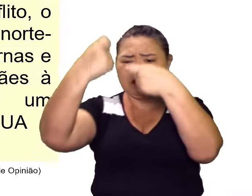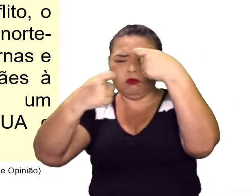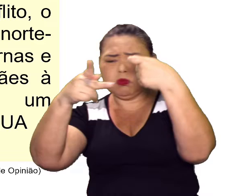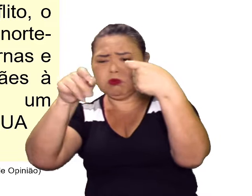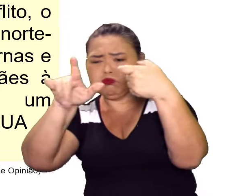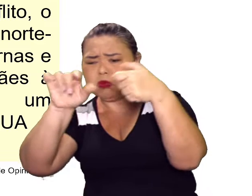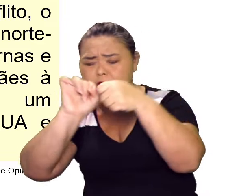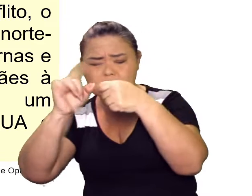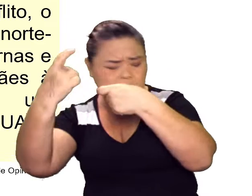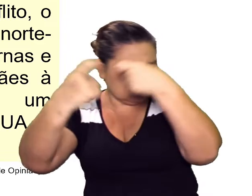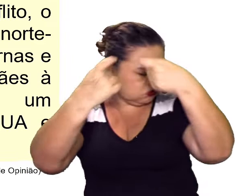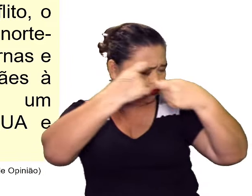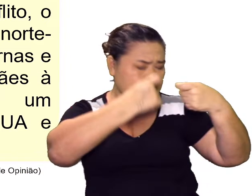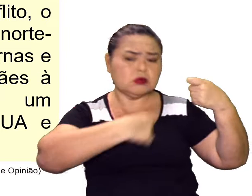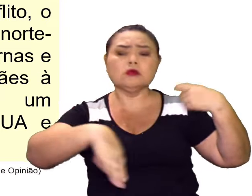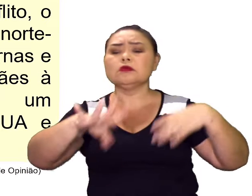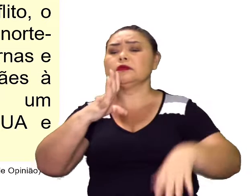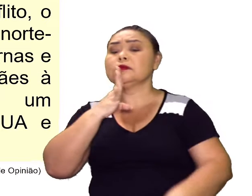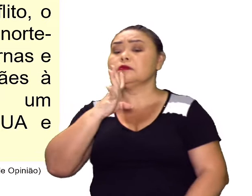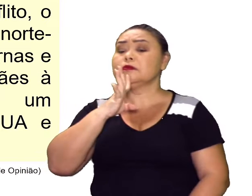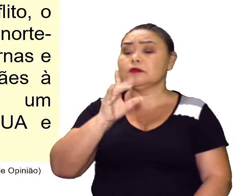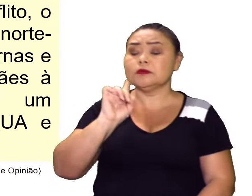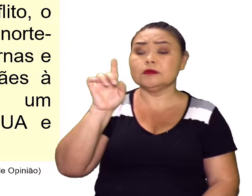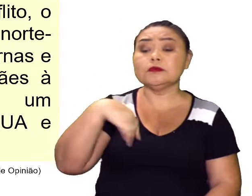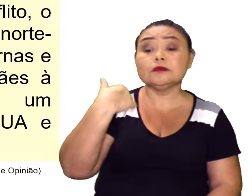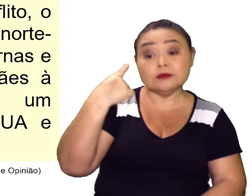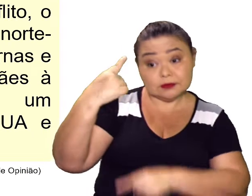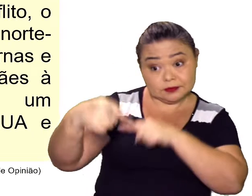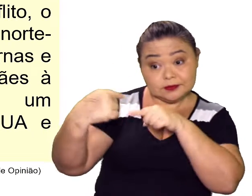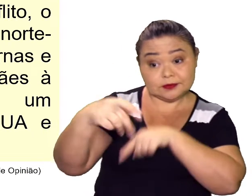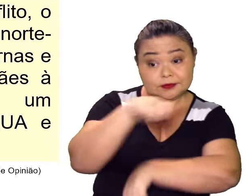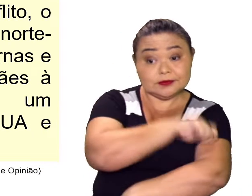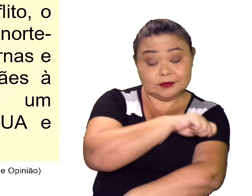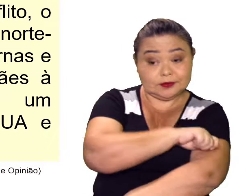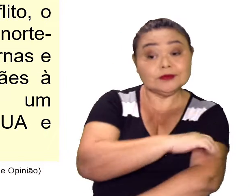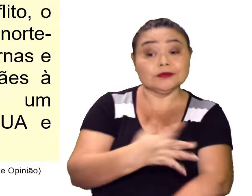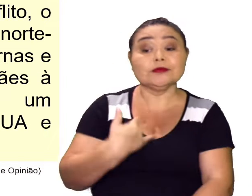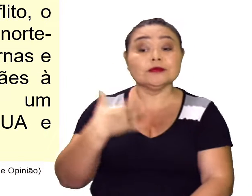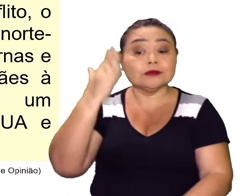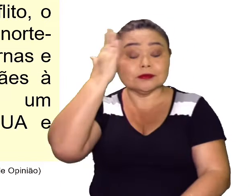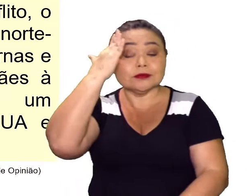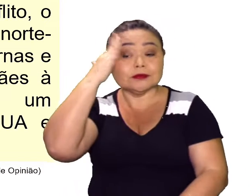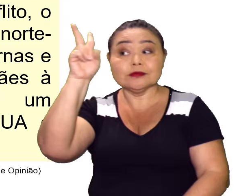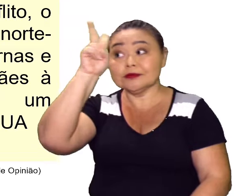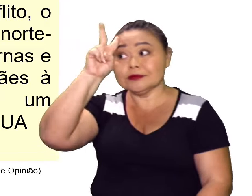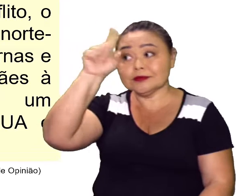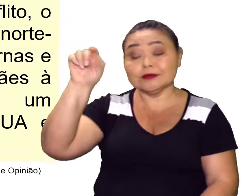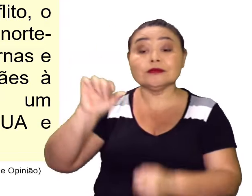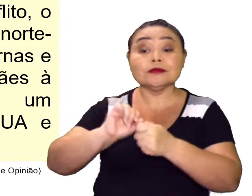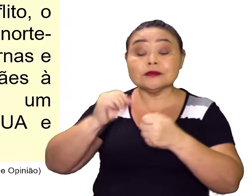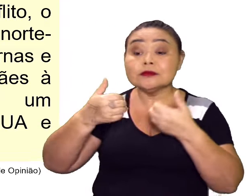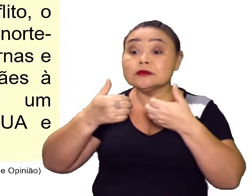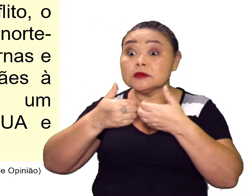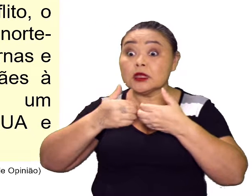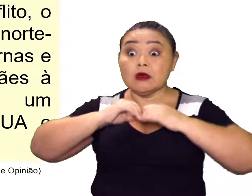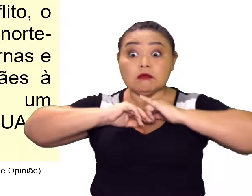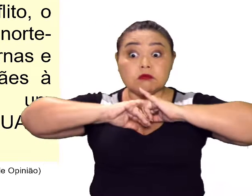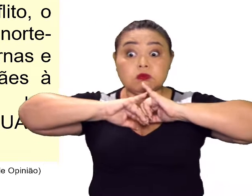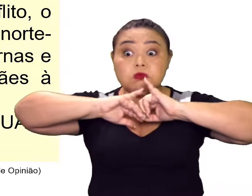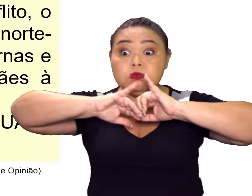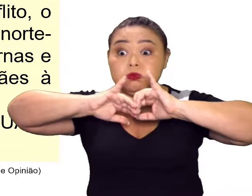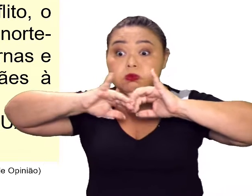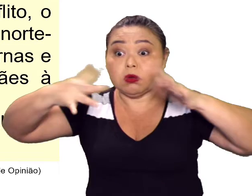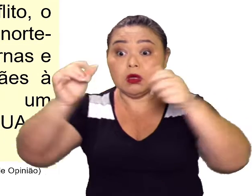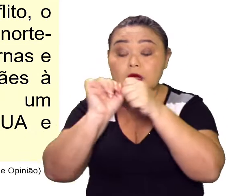Polônia e deu toda aquela guerra que todos os alunos vão ver isso com riqueza de detalhes lá em História, que desencadeou a Segunda Guerra Mundial. E